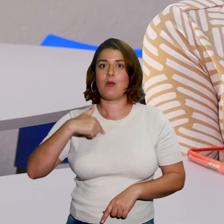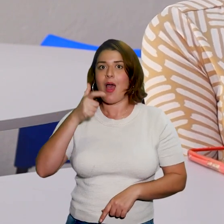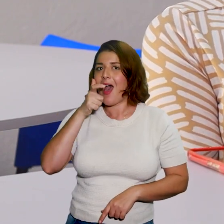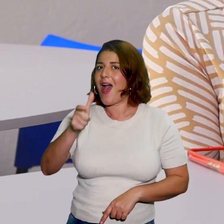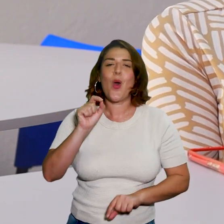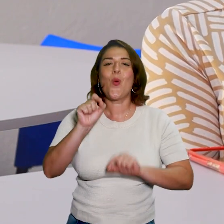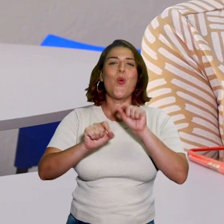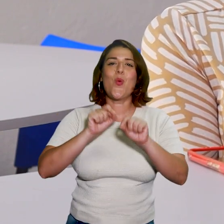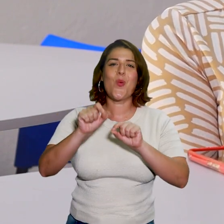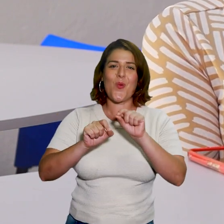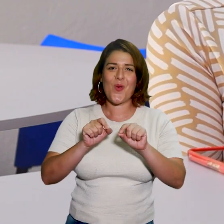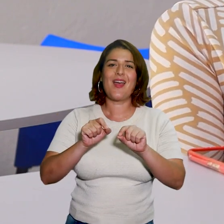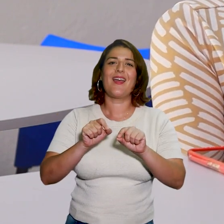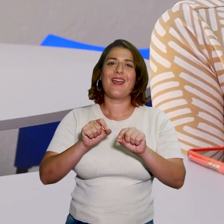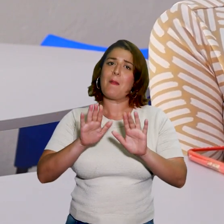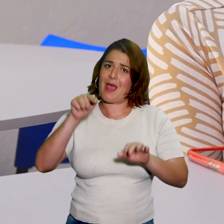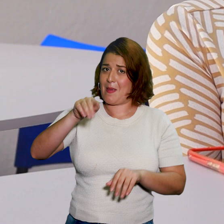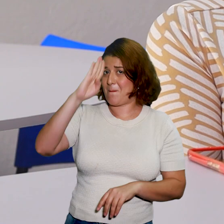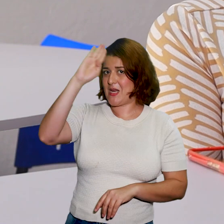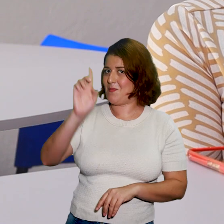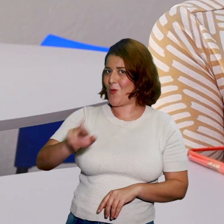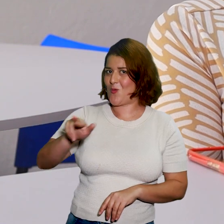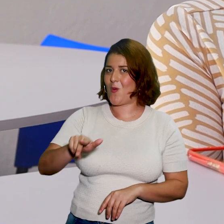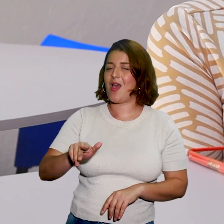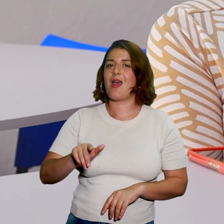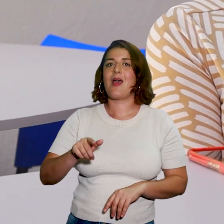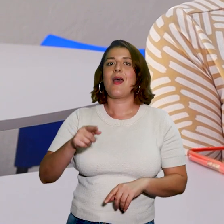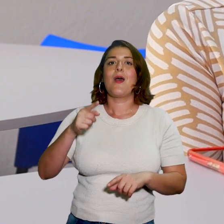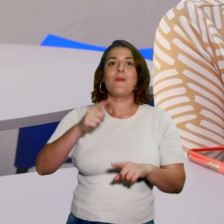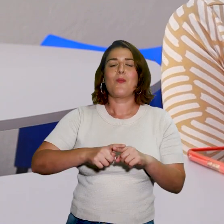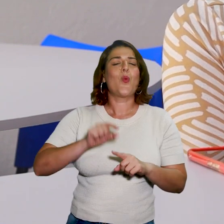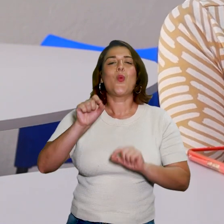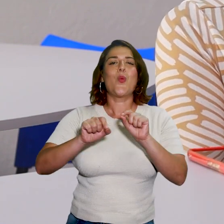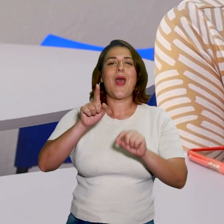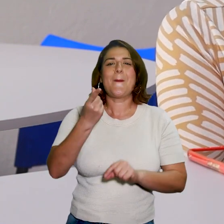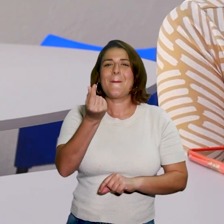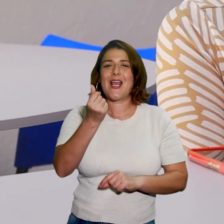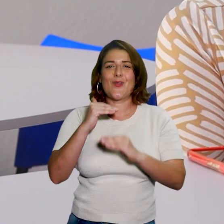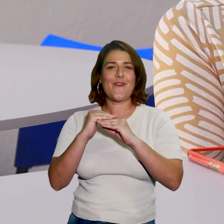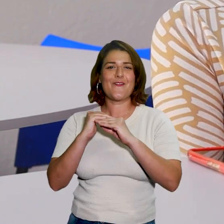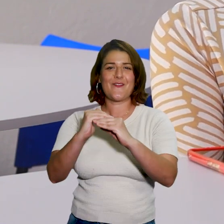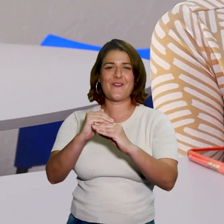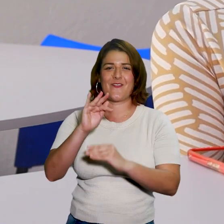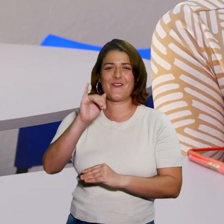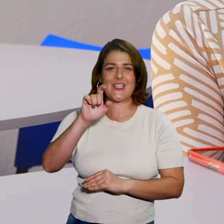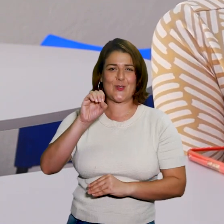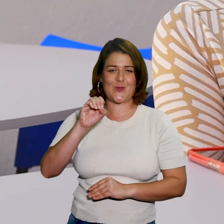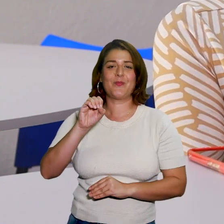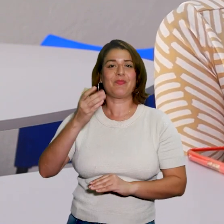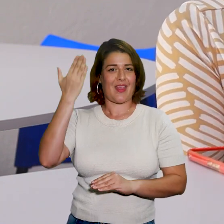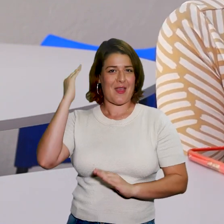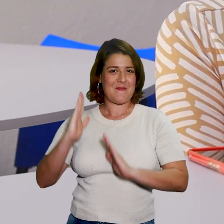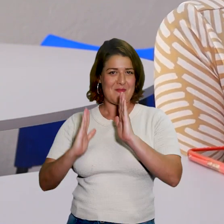atenção, mas assim, não foi o principal, coisa que definiu, foi a questão do preço fixo. Na época também foi